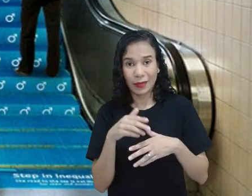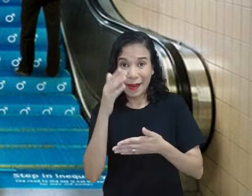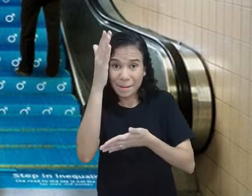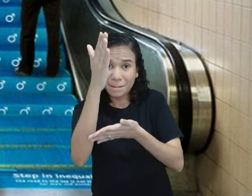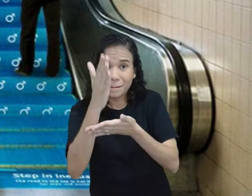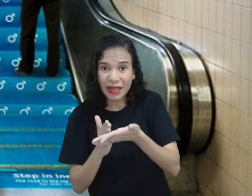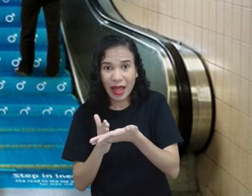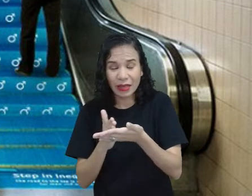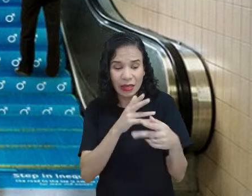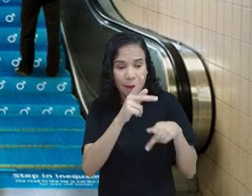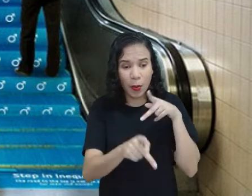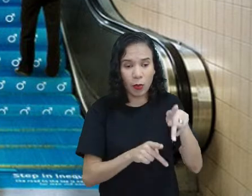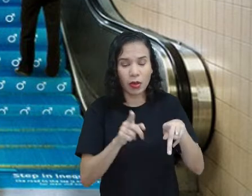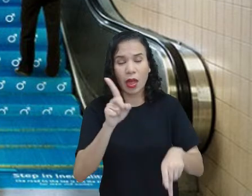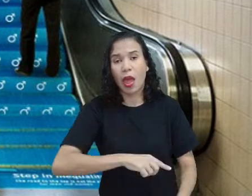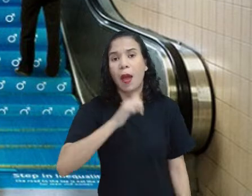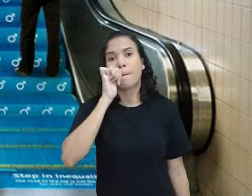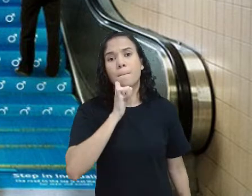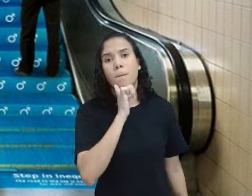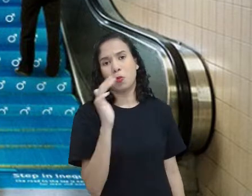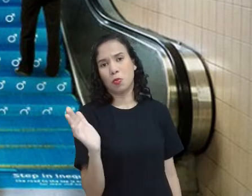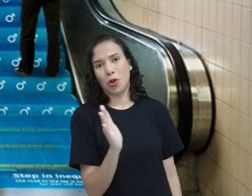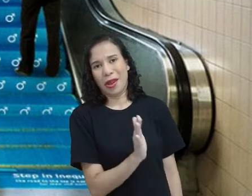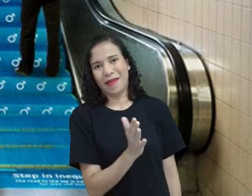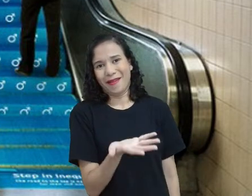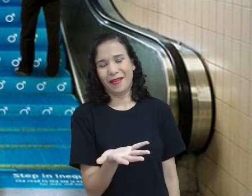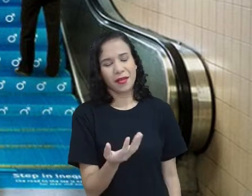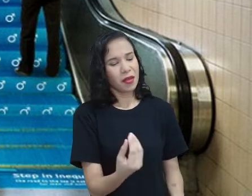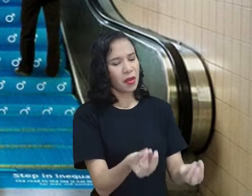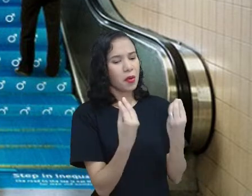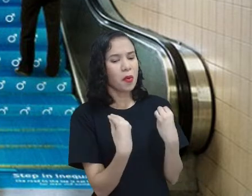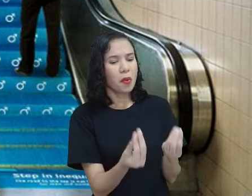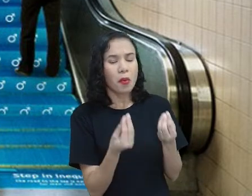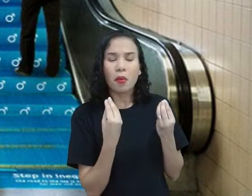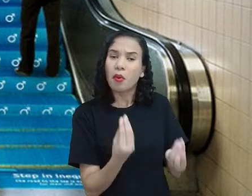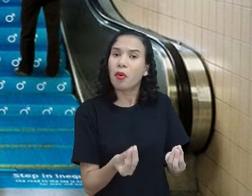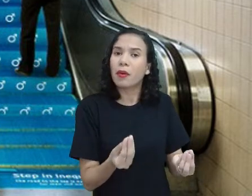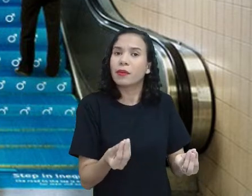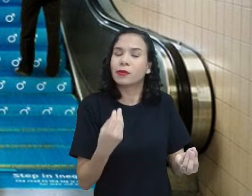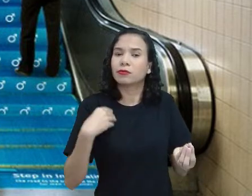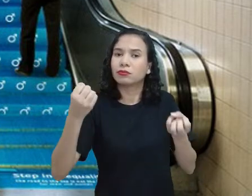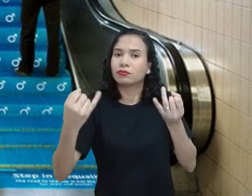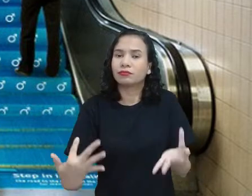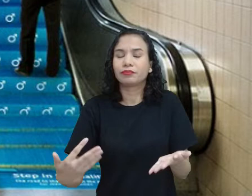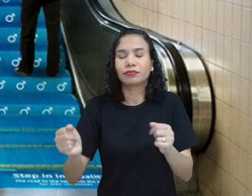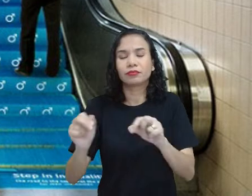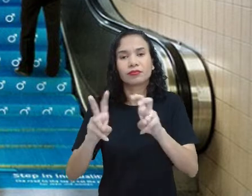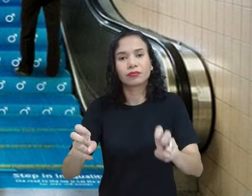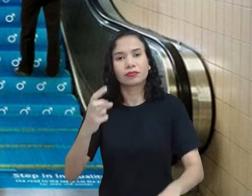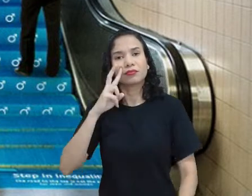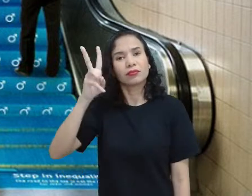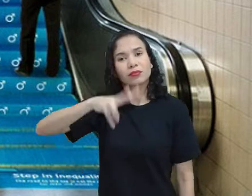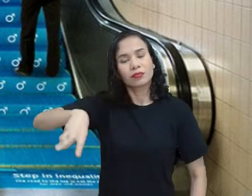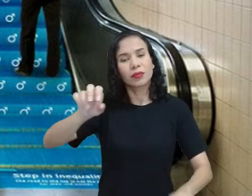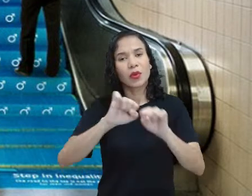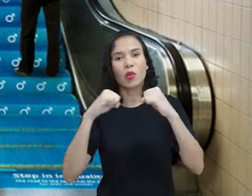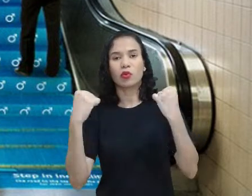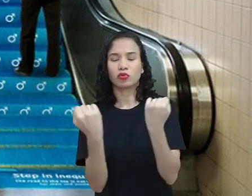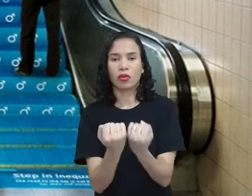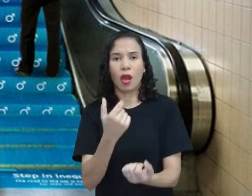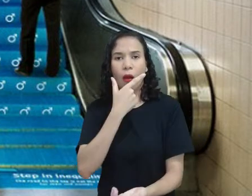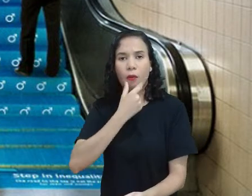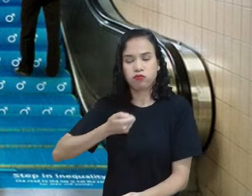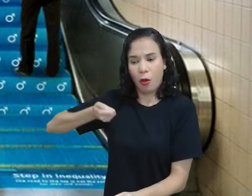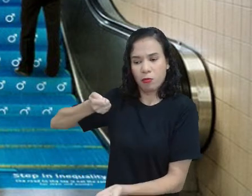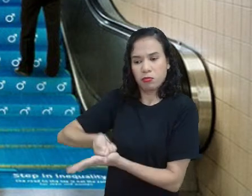e até um pouco mais, é feminina. Então, como é que a gente pode falar a respeito disso diante de uma sociedade tão patriarcal